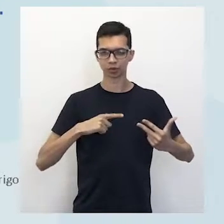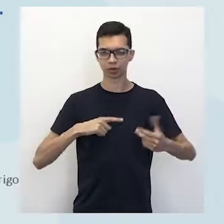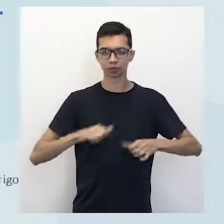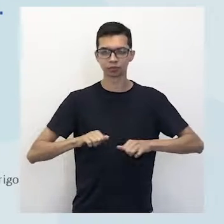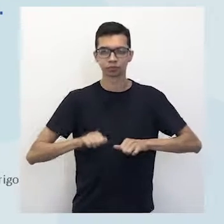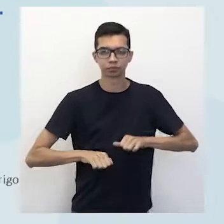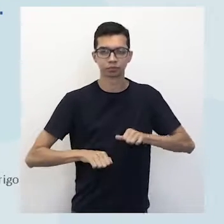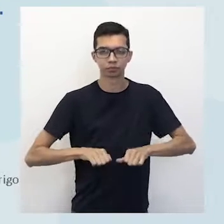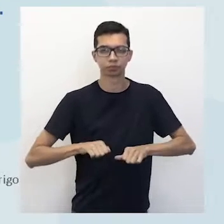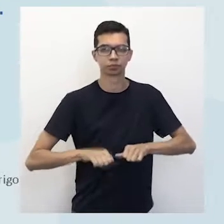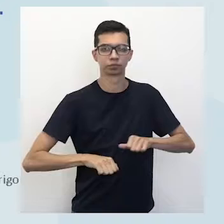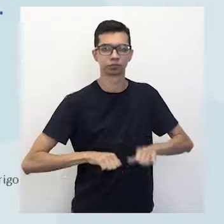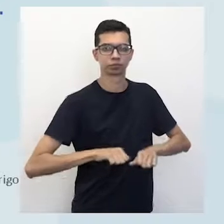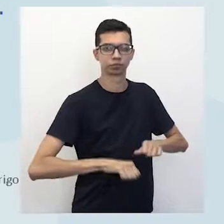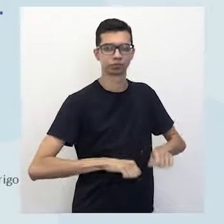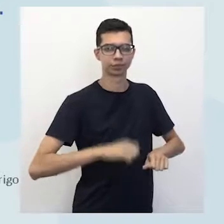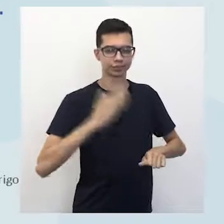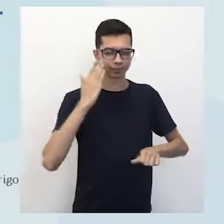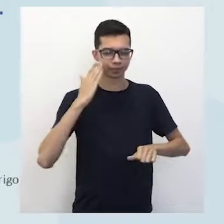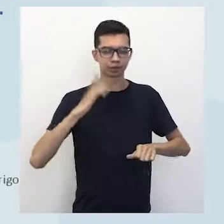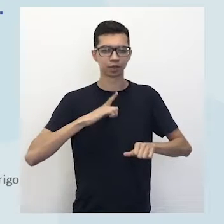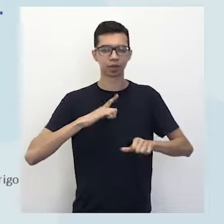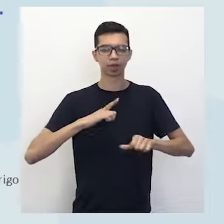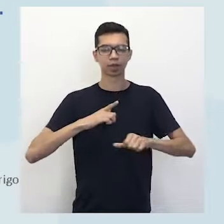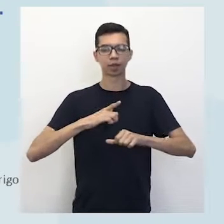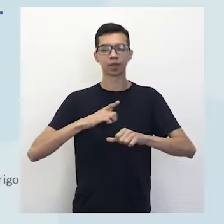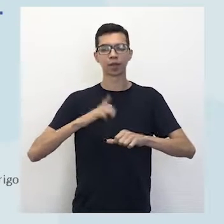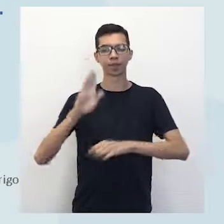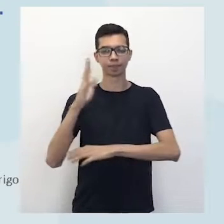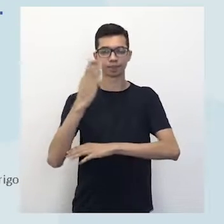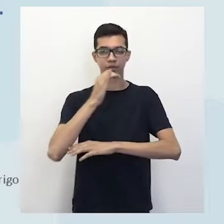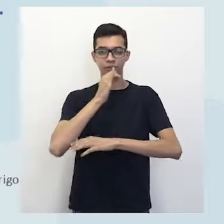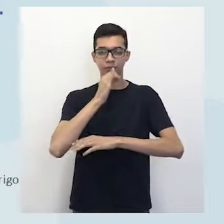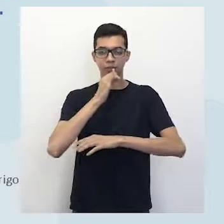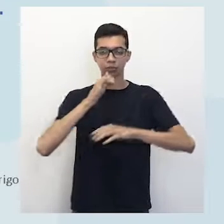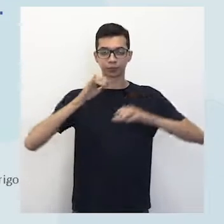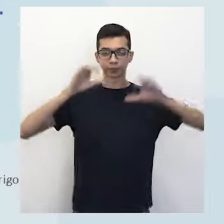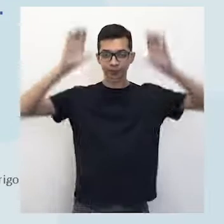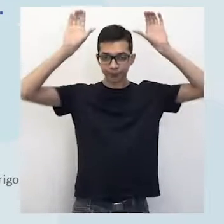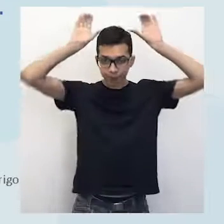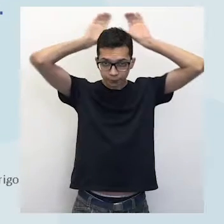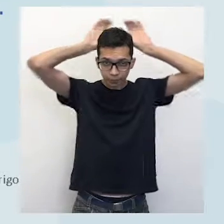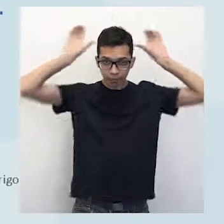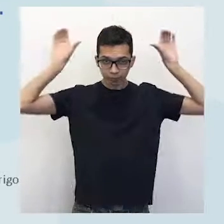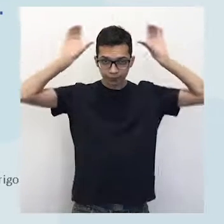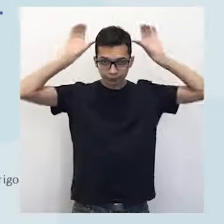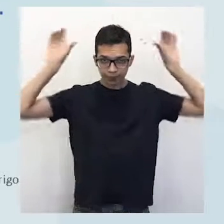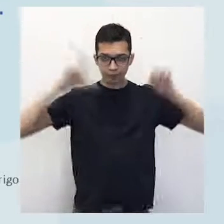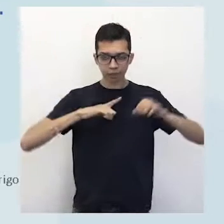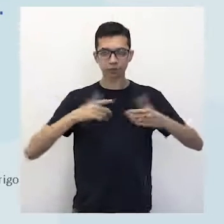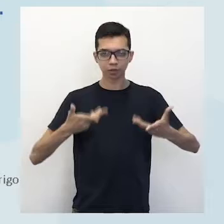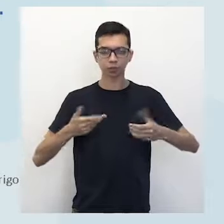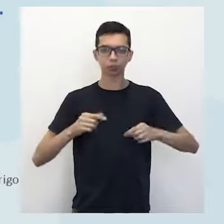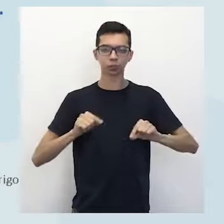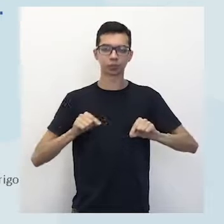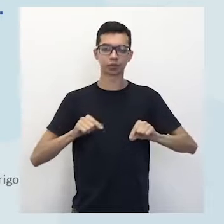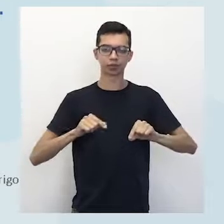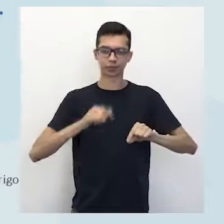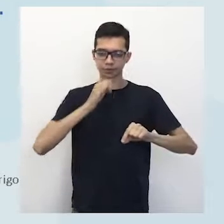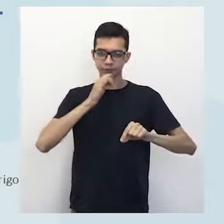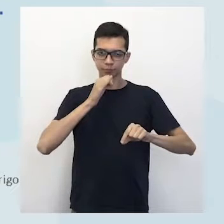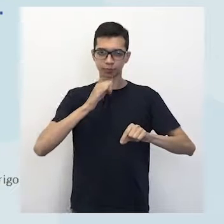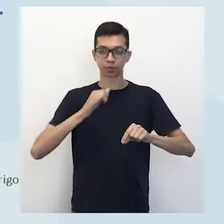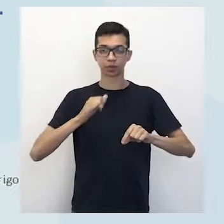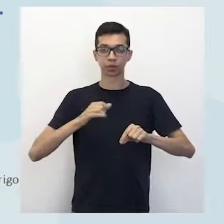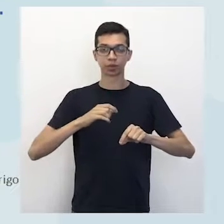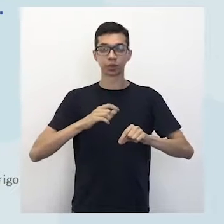se usava o arado de tração animal, mas dentro dos feudos isso não acontecia. Com essa crise, passou a voltar o uso